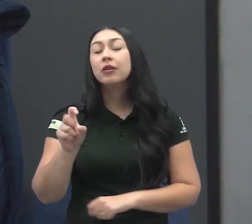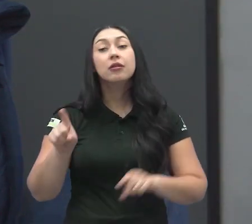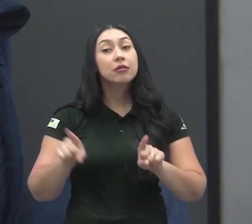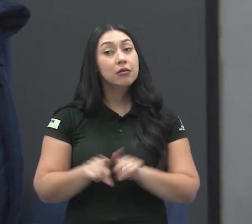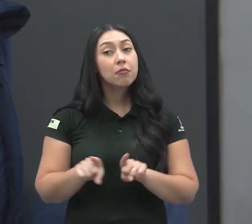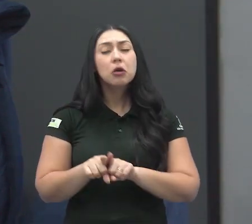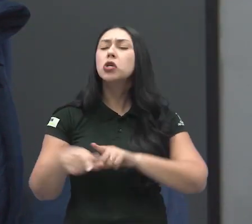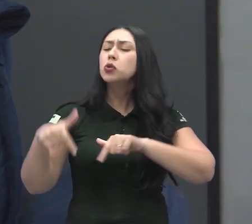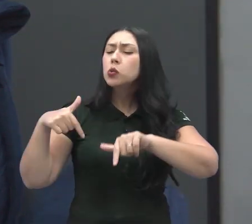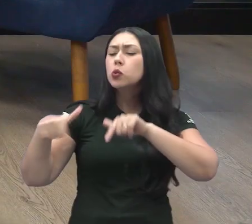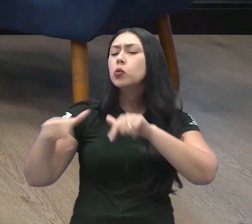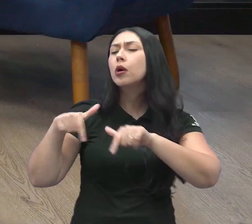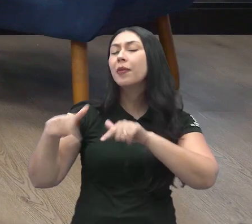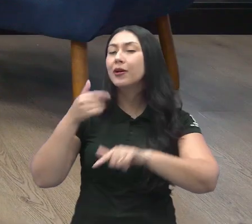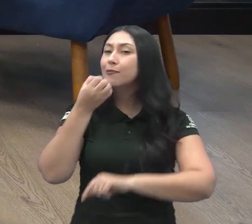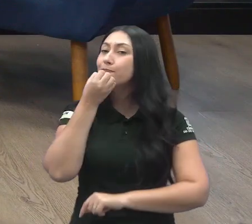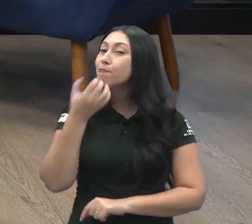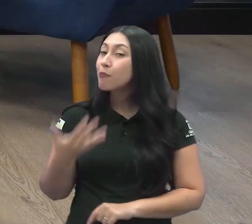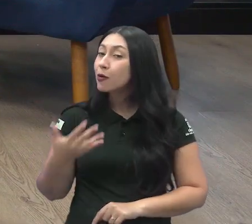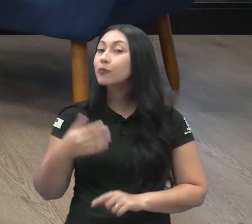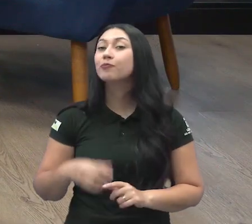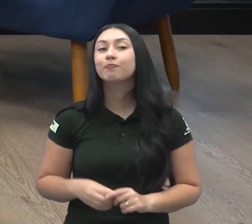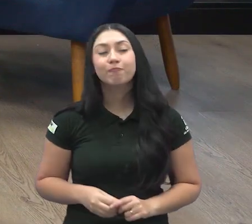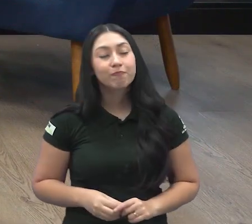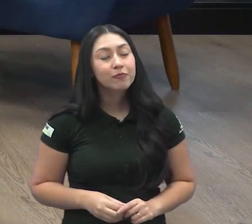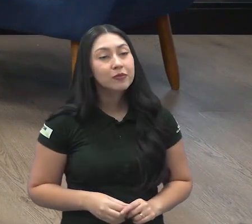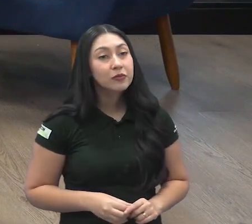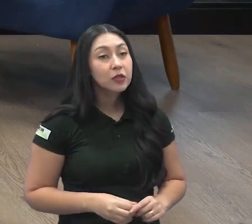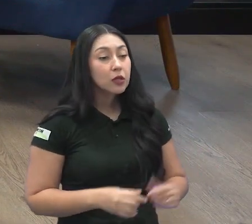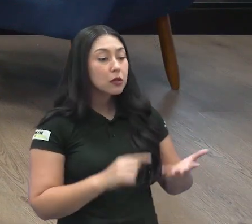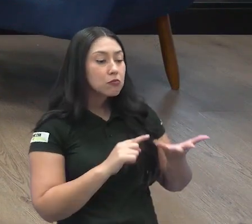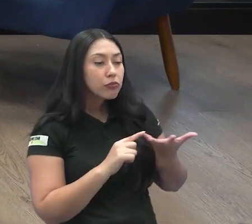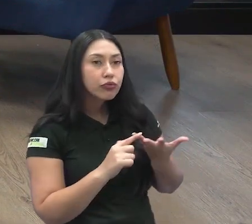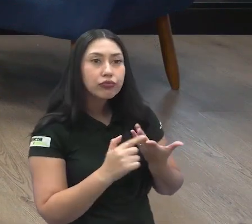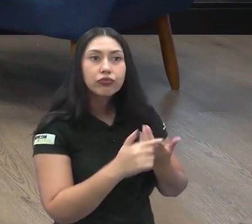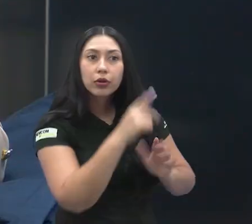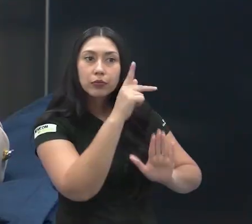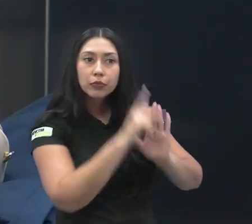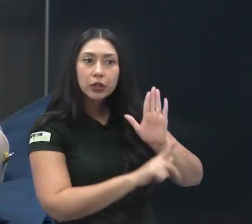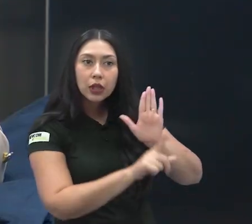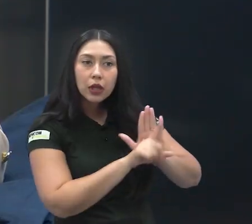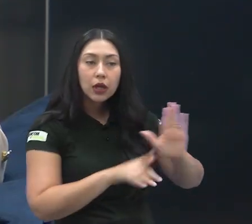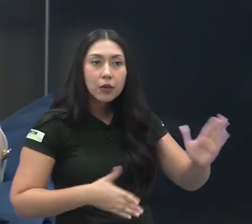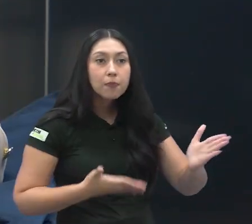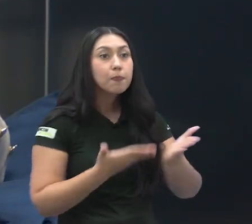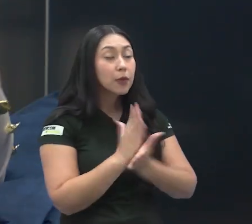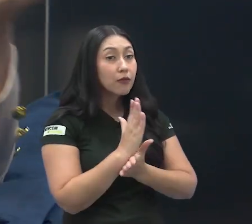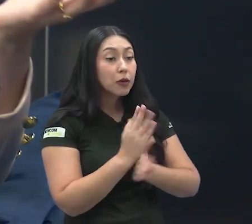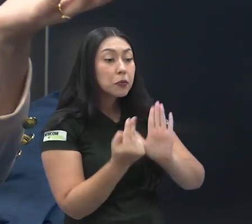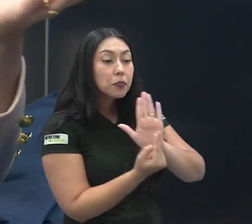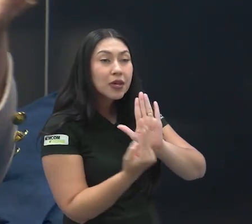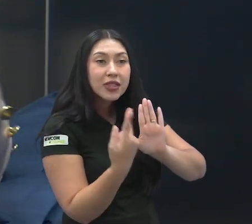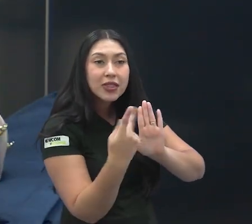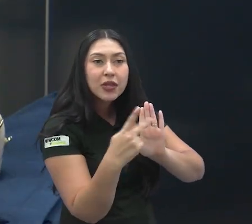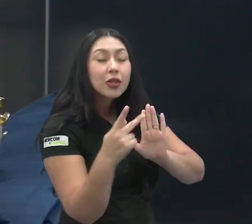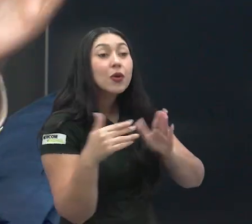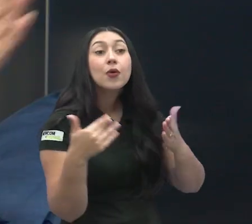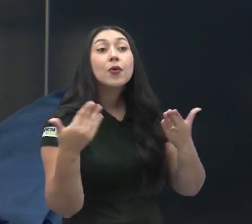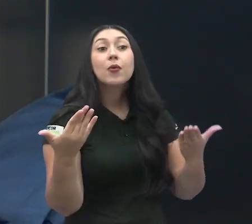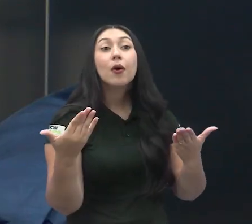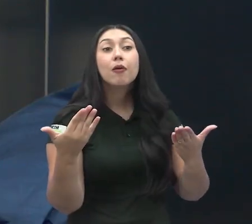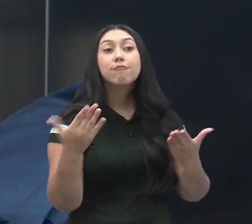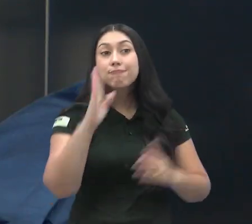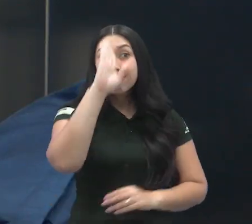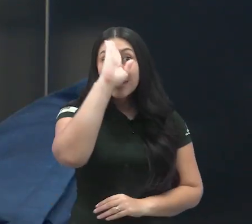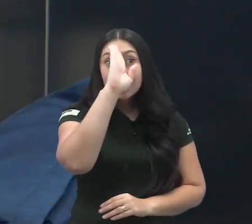pela nossa atuação no Parlamento de São José. Dentre os projetos de lei aprovados, né, de sua autoria, qual